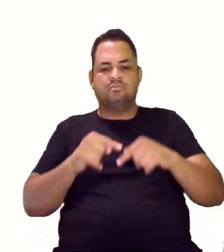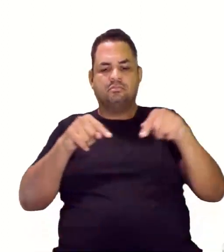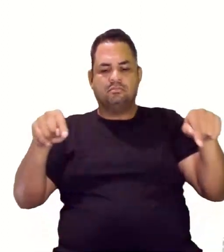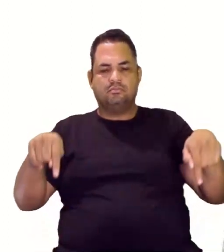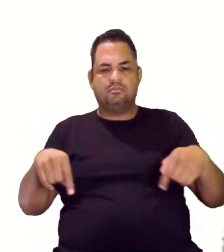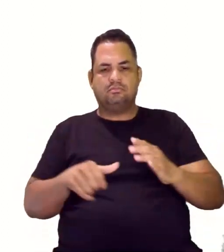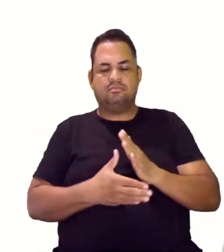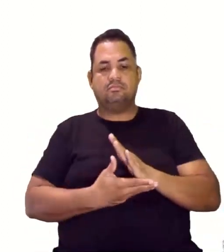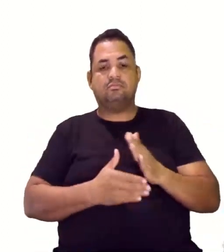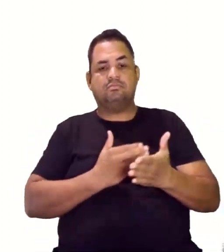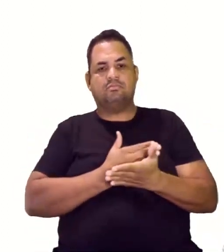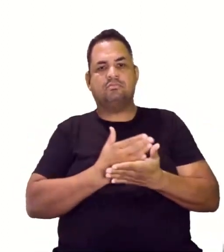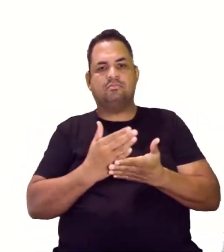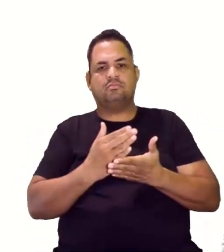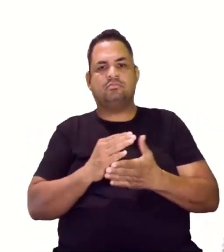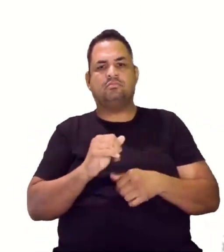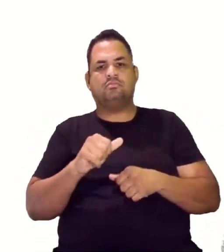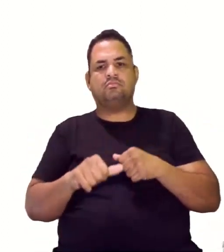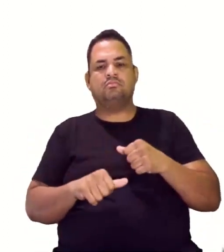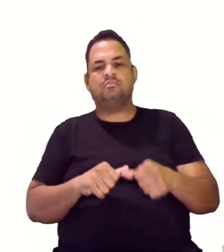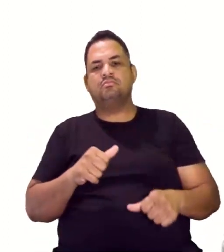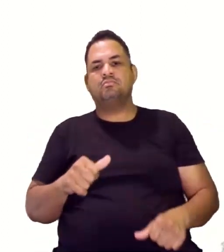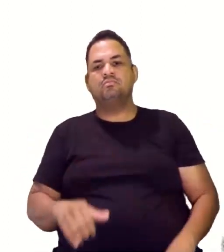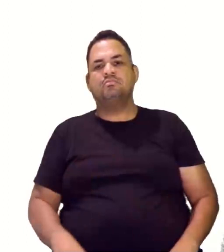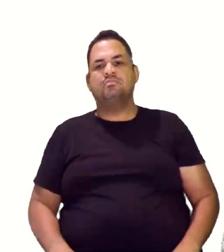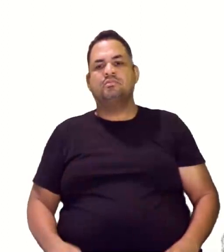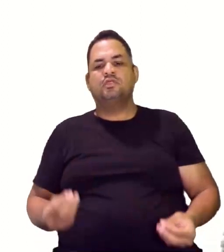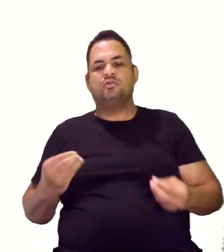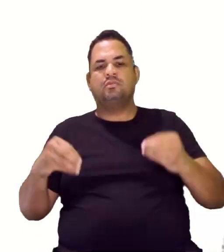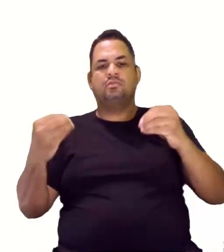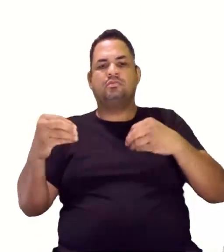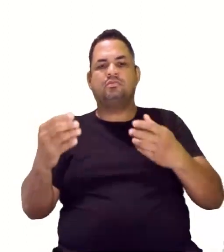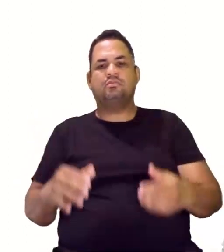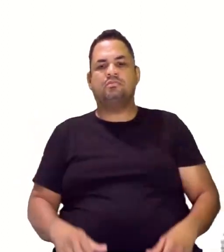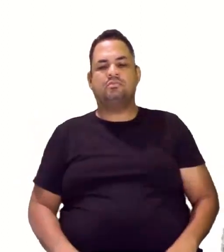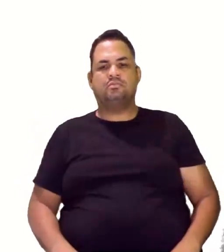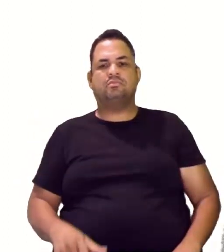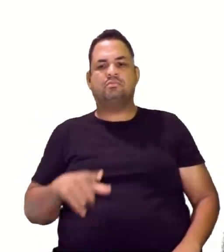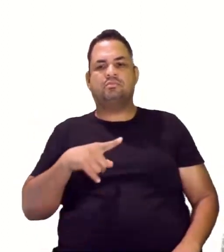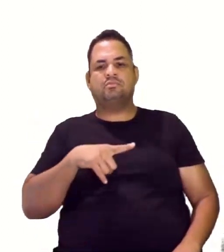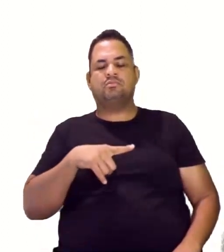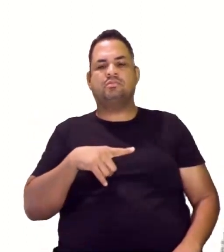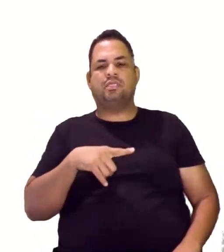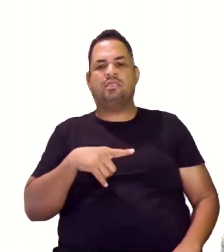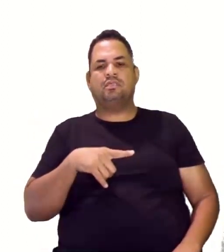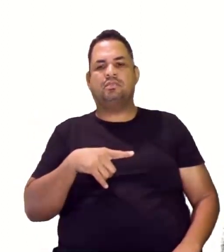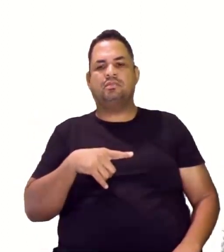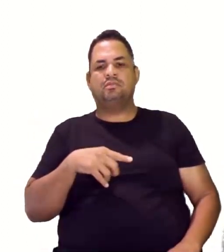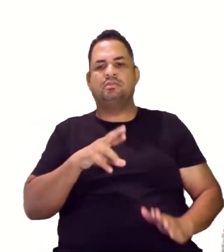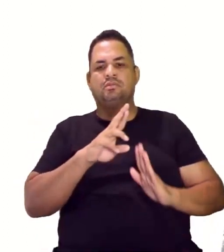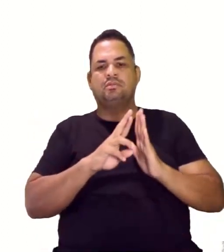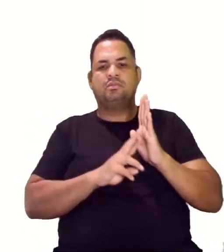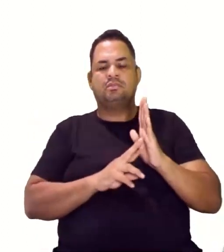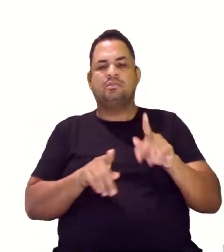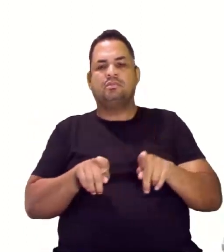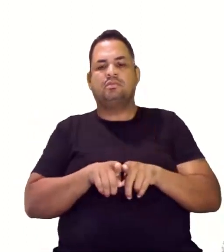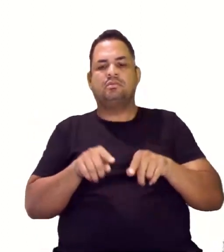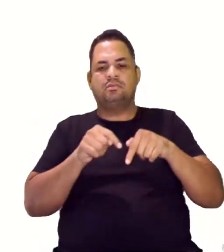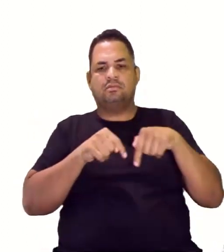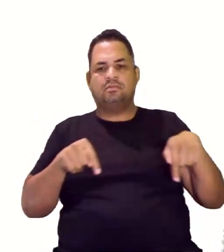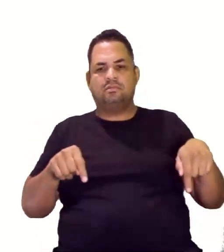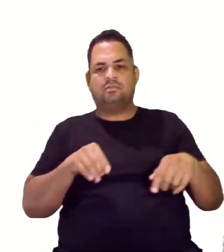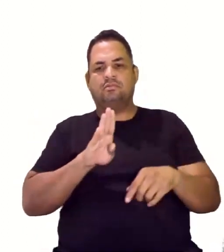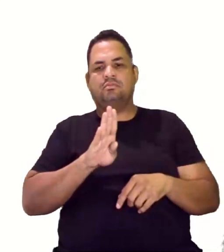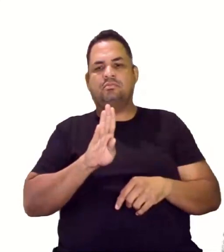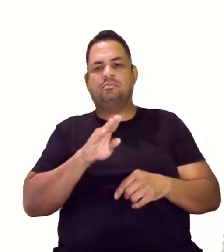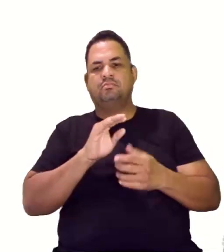inicial. Vamos fazer a área agora da mudinha? Vamos. Do plantio da muda? Ela segue uma regra, né? Ela segue uma regra também retangular,